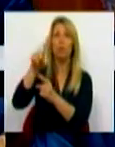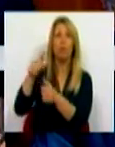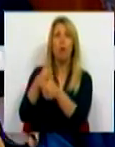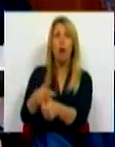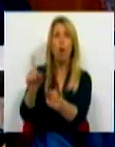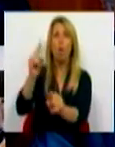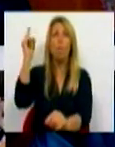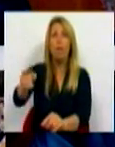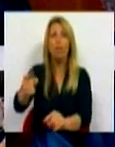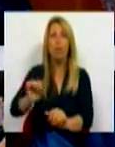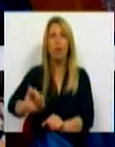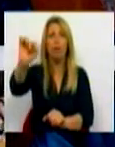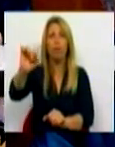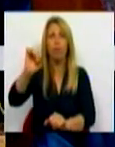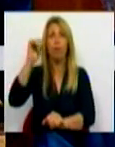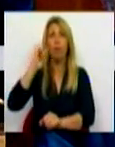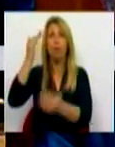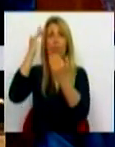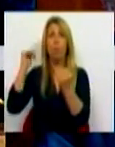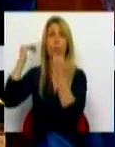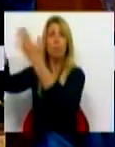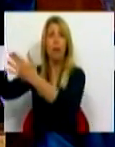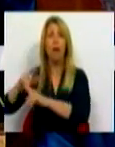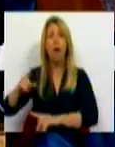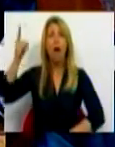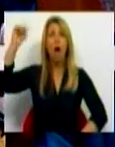às autoridades judiciárias,